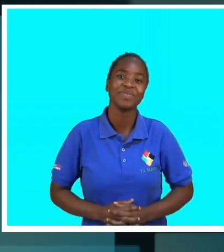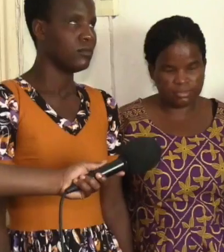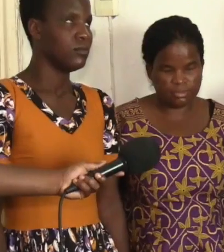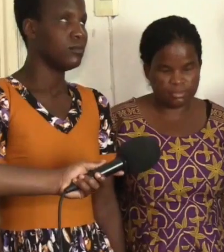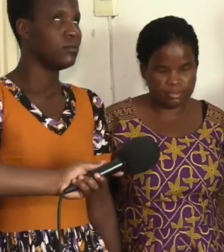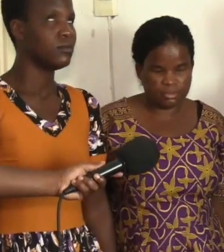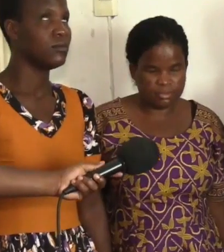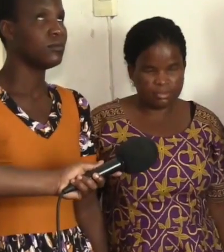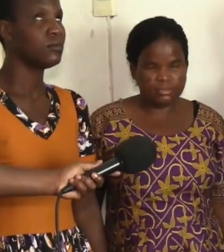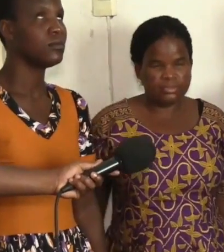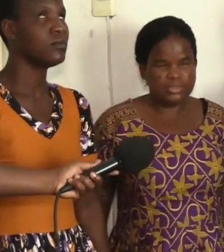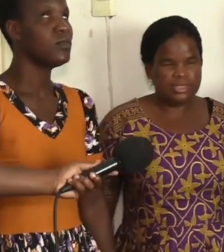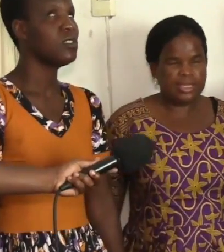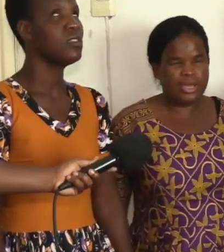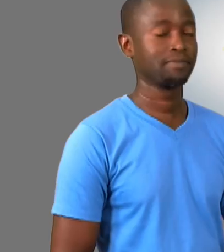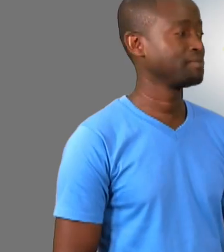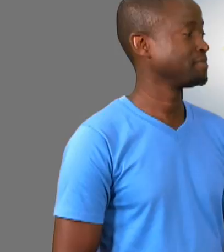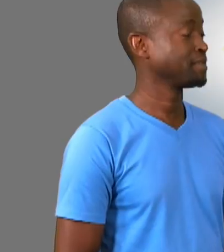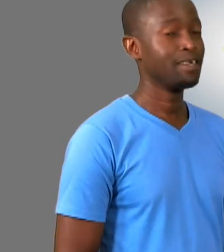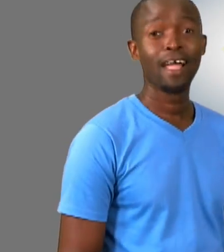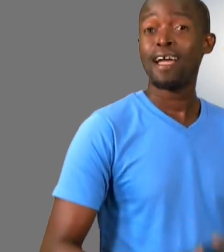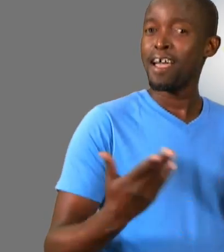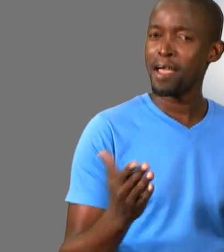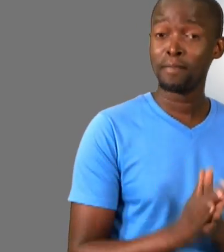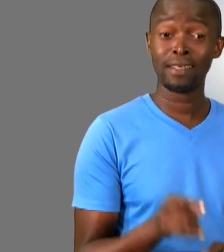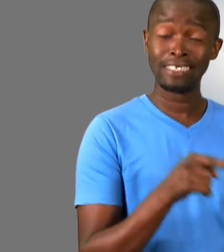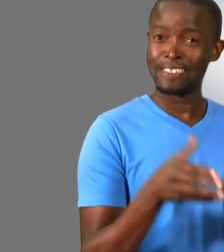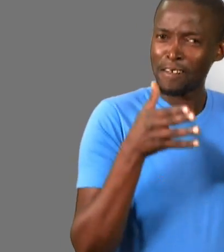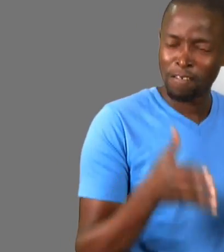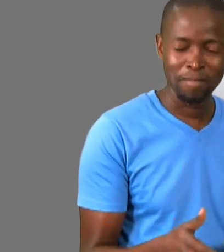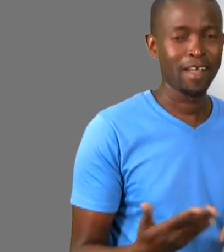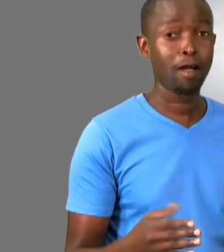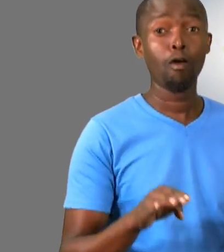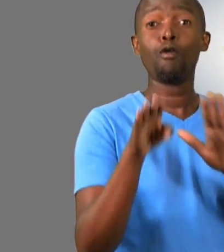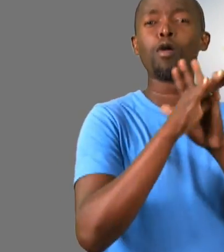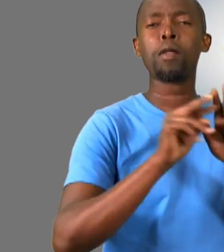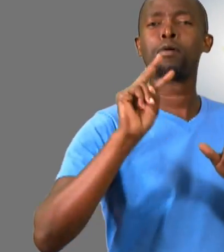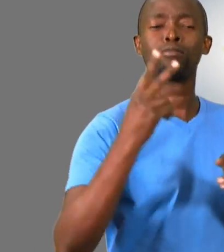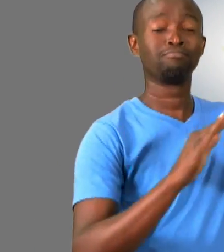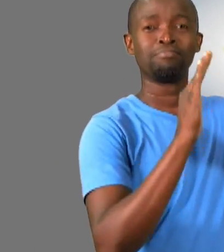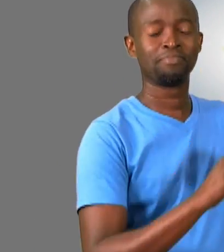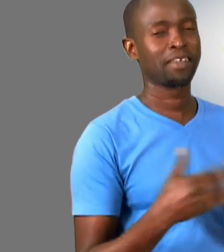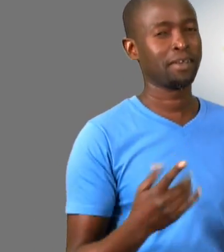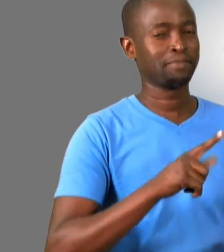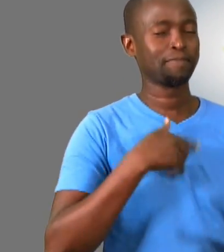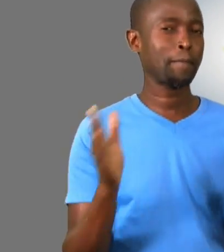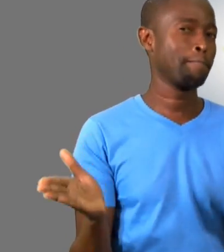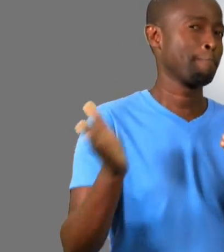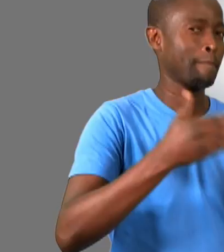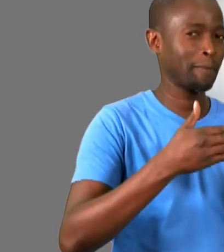tem perto de 20 anos de existência. Desta forma, fechamos o segundo bloco do nosso programa.